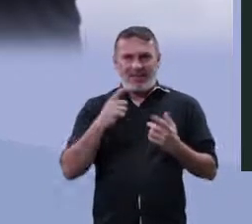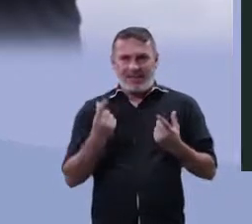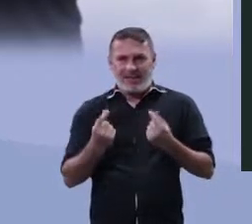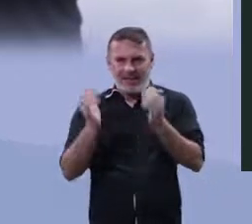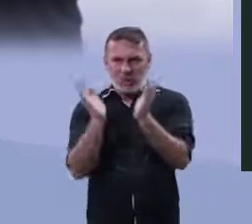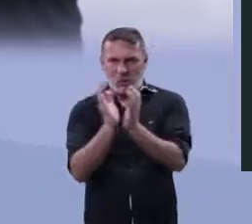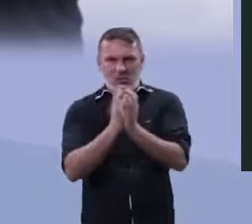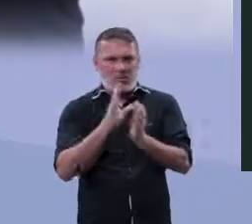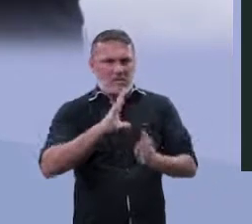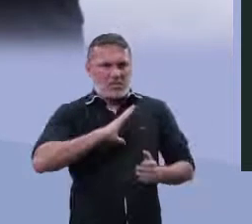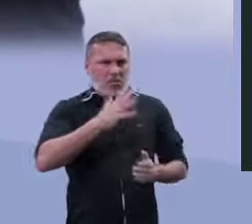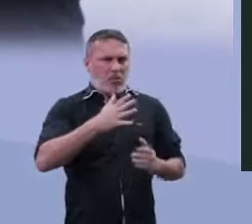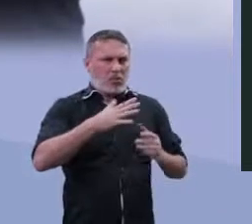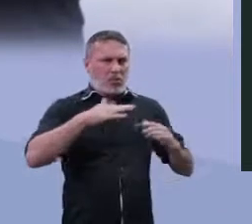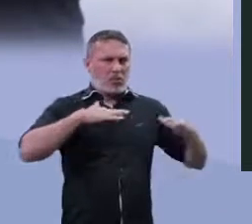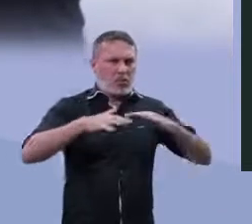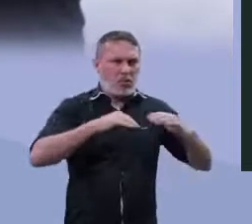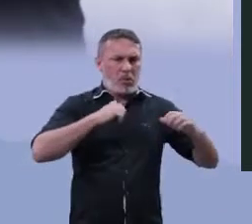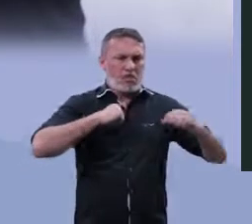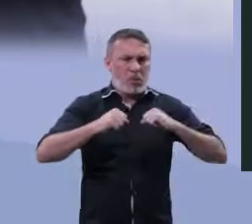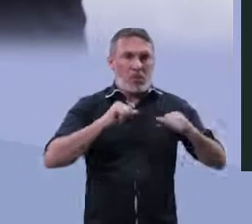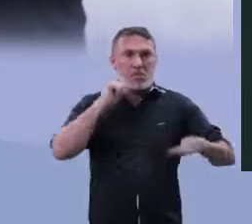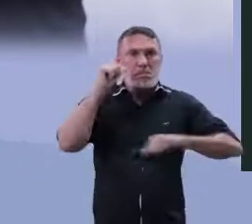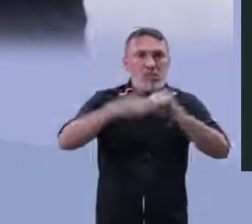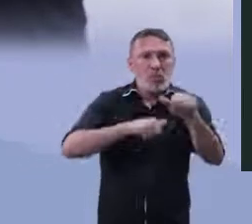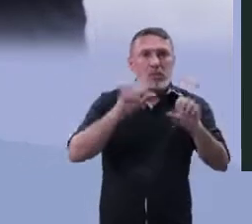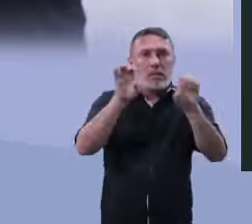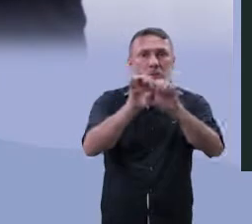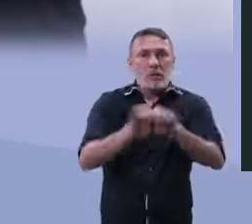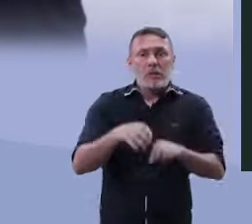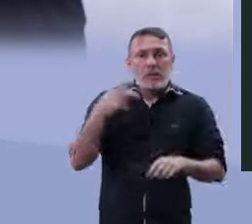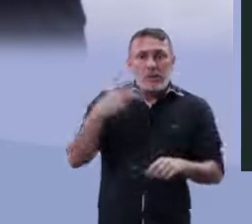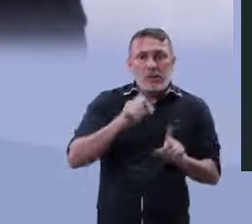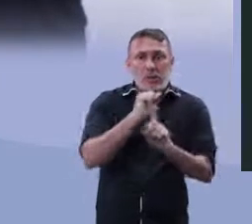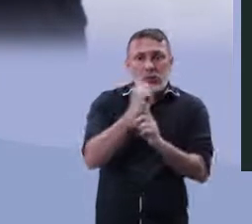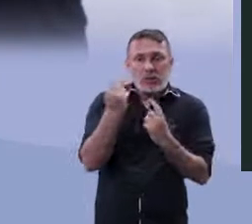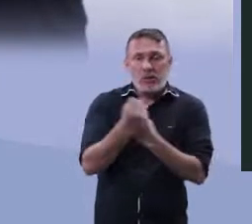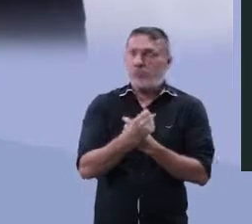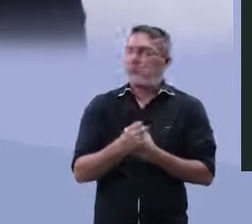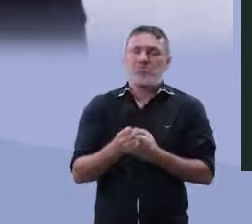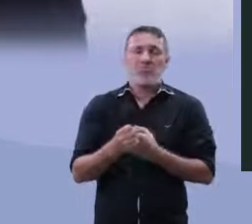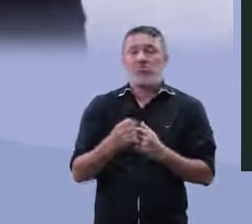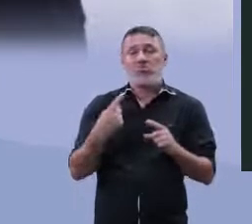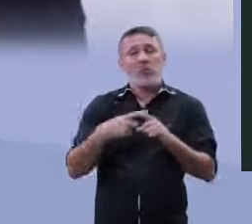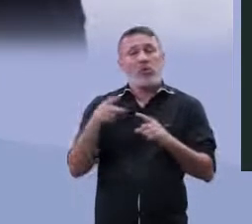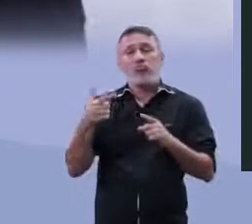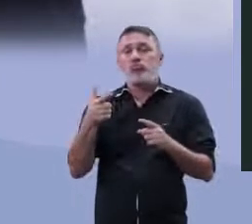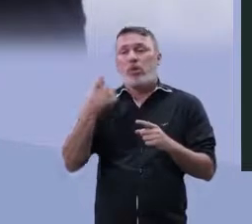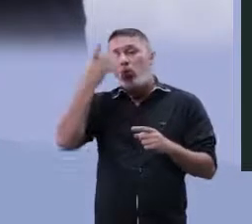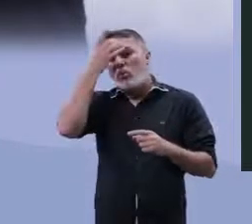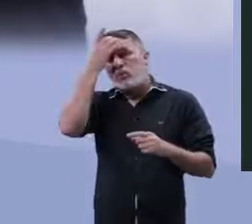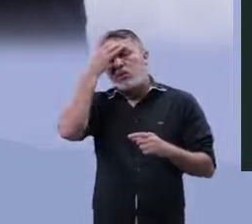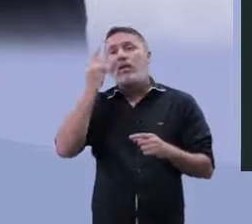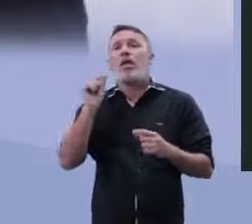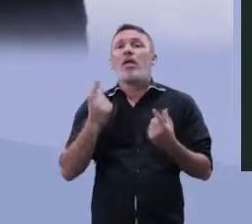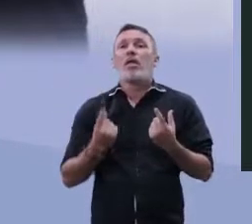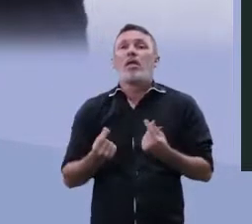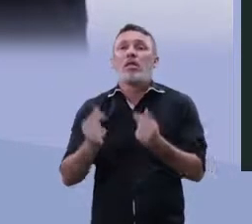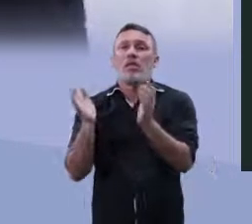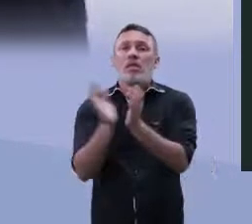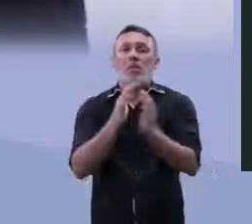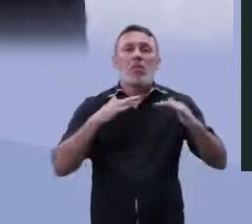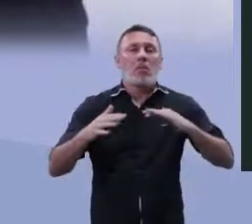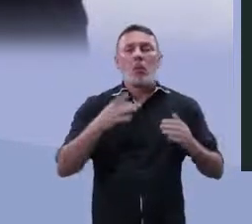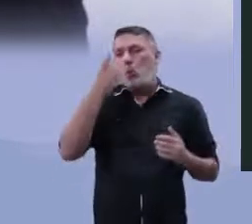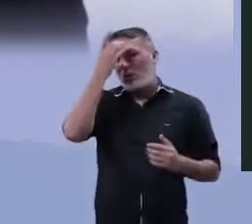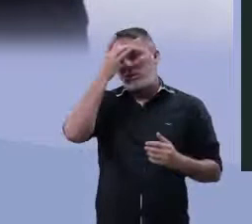não é revolucionária, ou seja, ela não vai modificar a estrutura social, até porque ela mesma não tem consciência